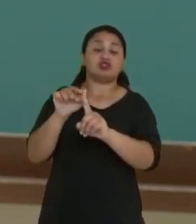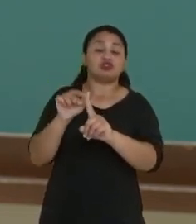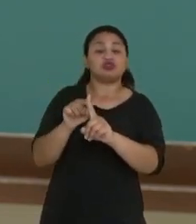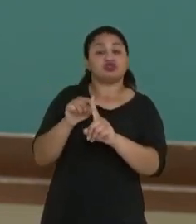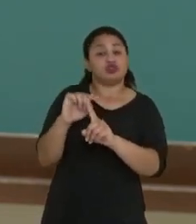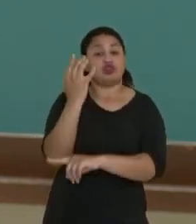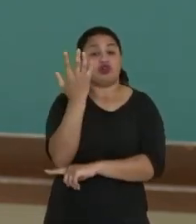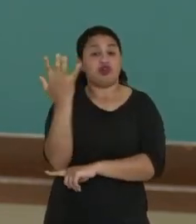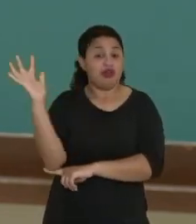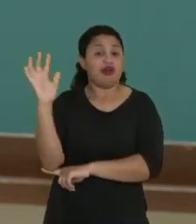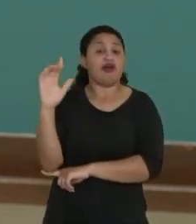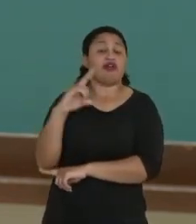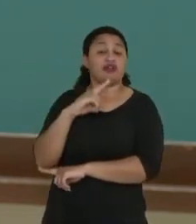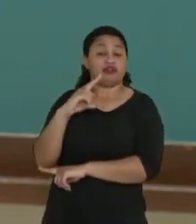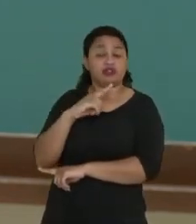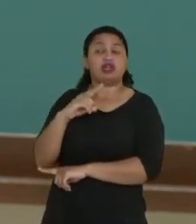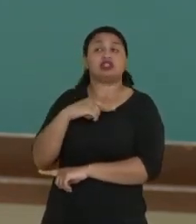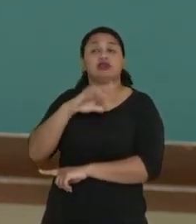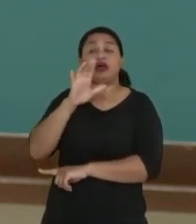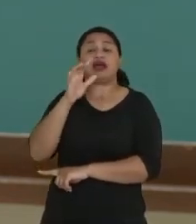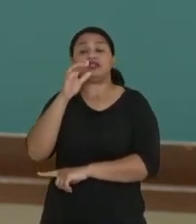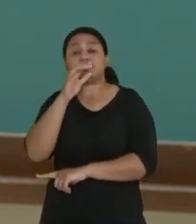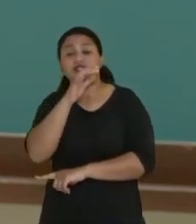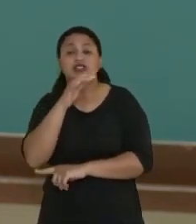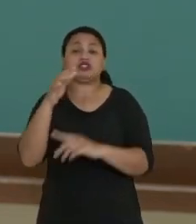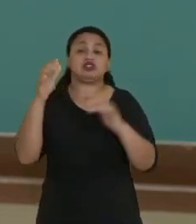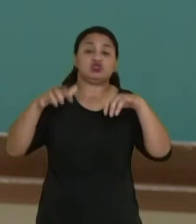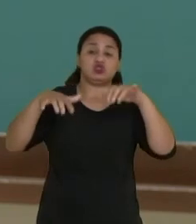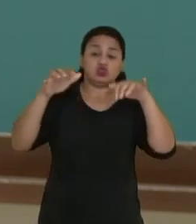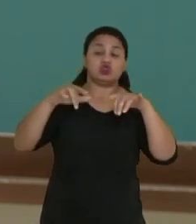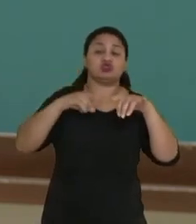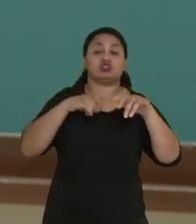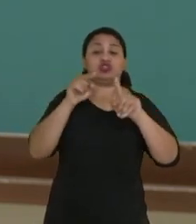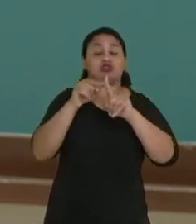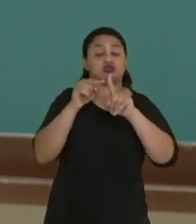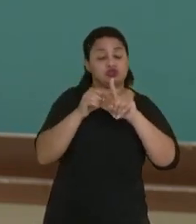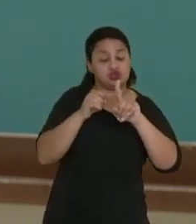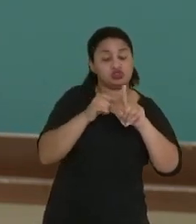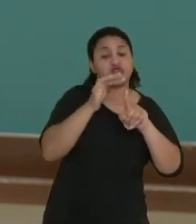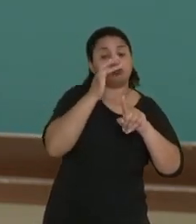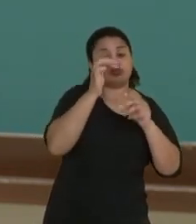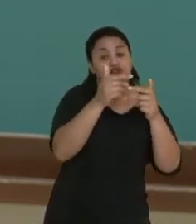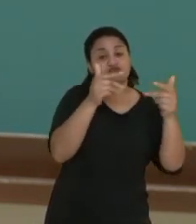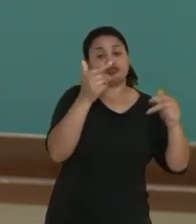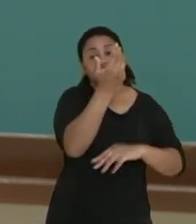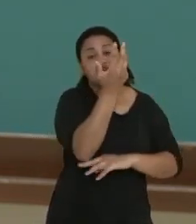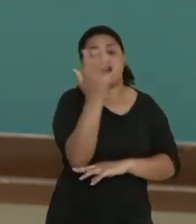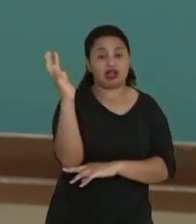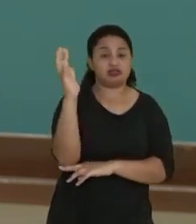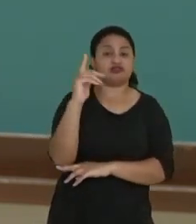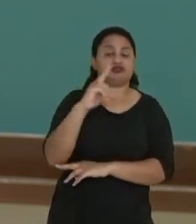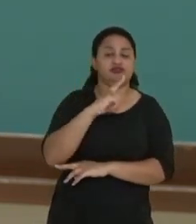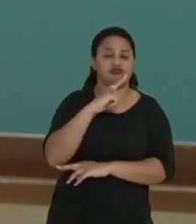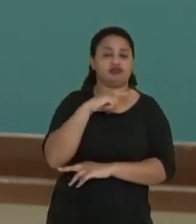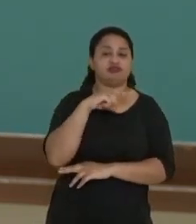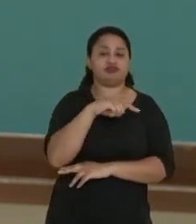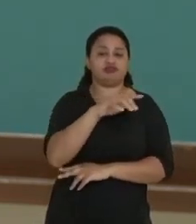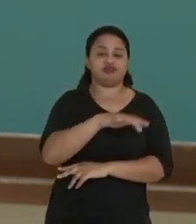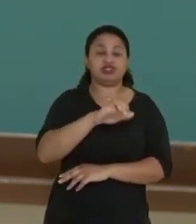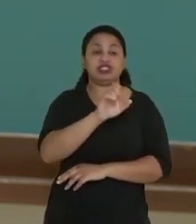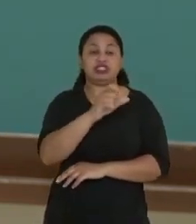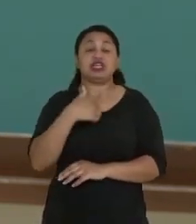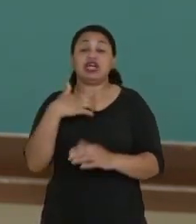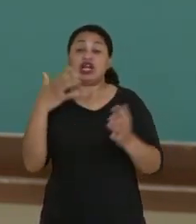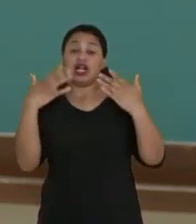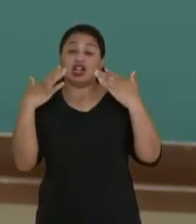área. Se é mais quente e mais chuvoso, a gente vai ter um determinado tipo de planta que se desenvolve. Se é quente, mas